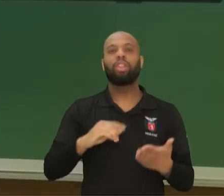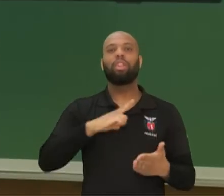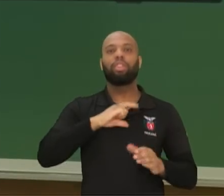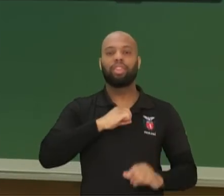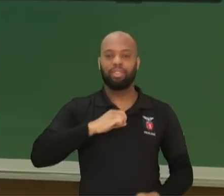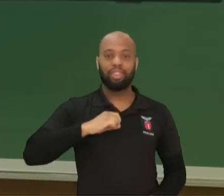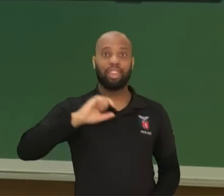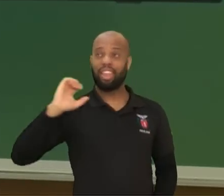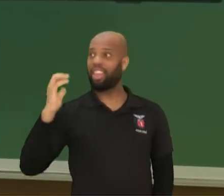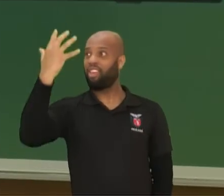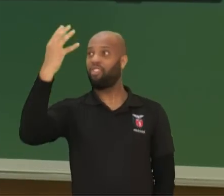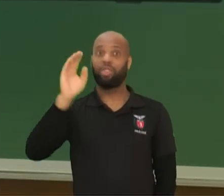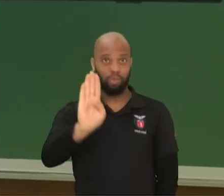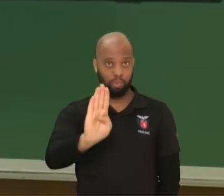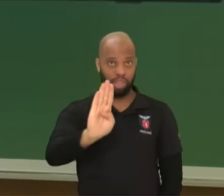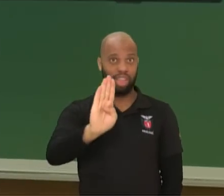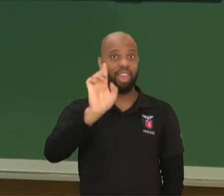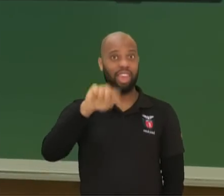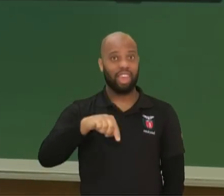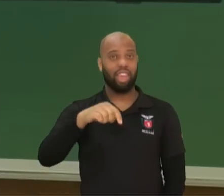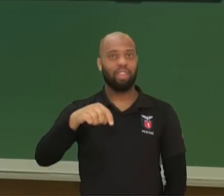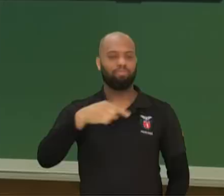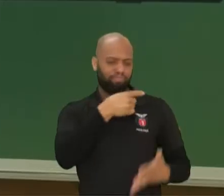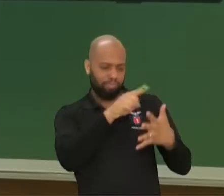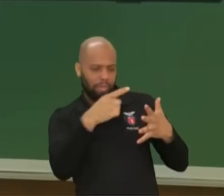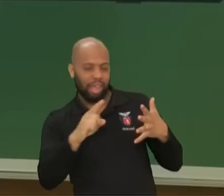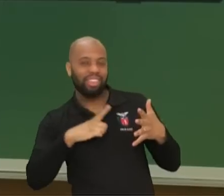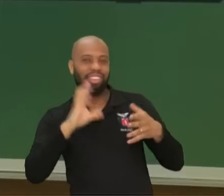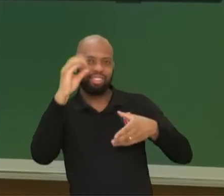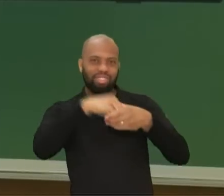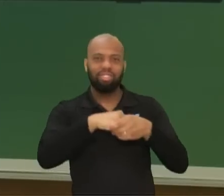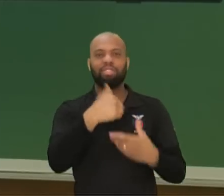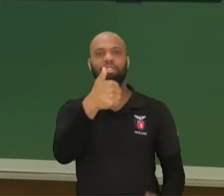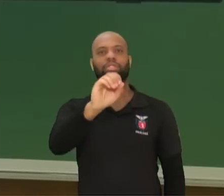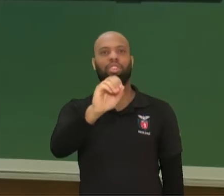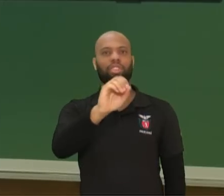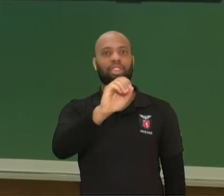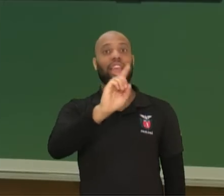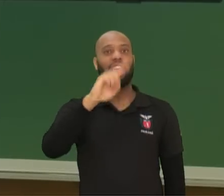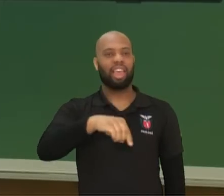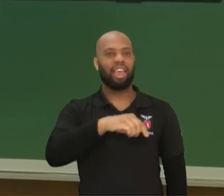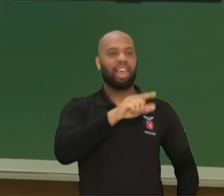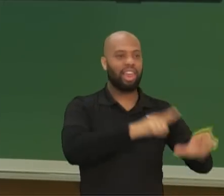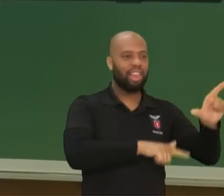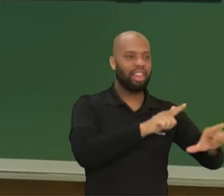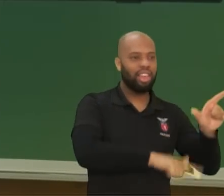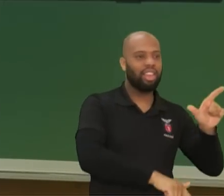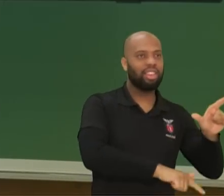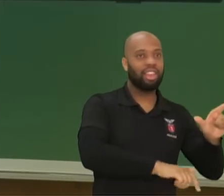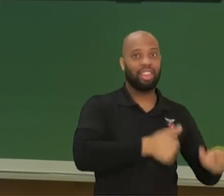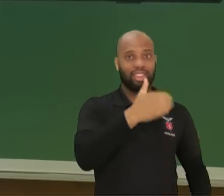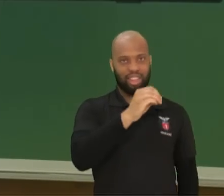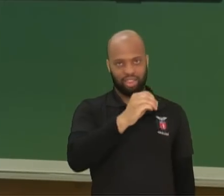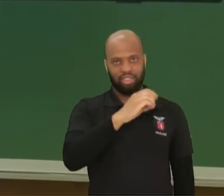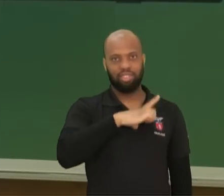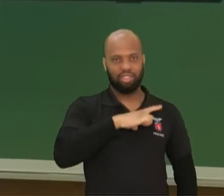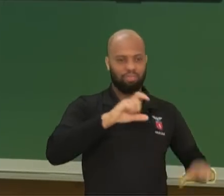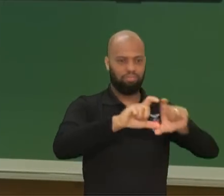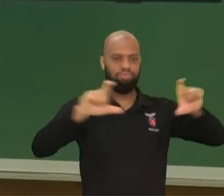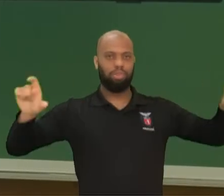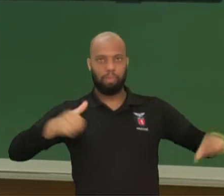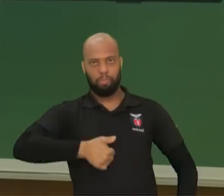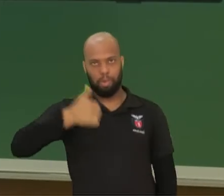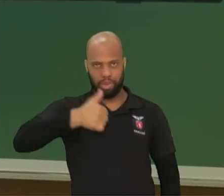nosso evento B aqui é formado por 10 elementos, que são as 10 primeiras letras do alfabeto. E